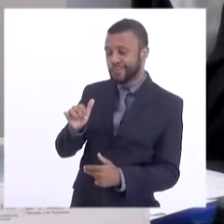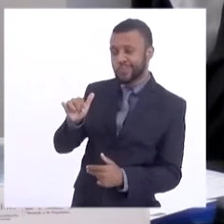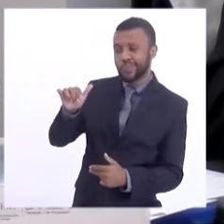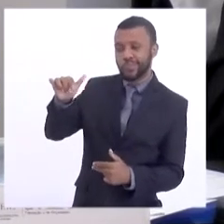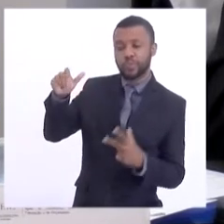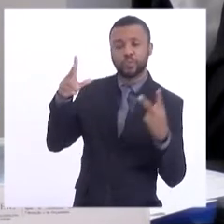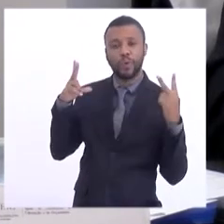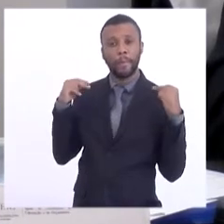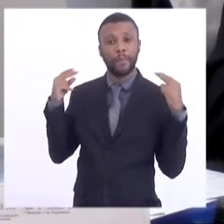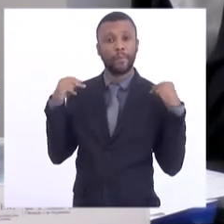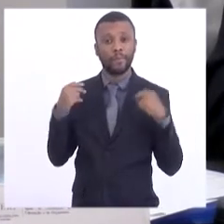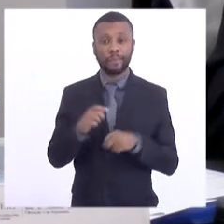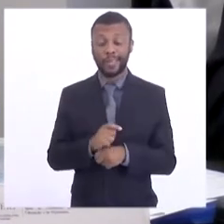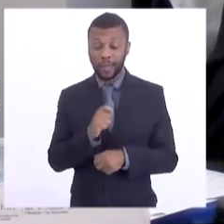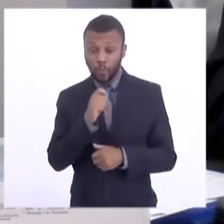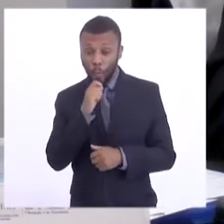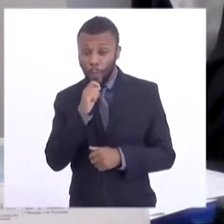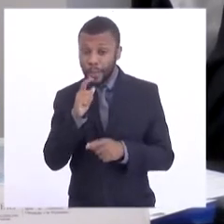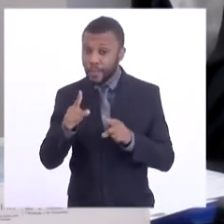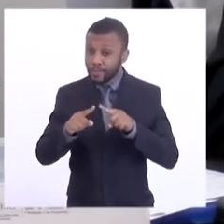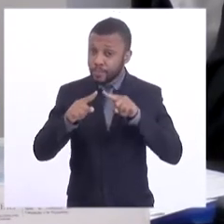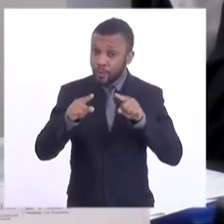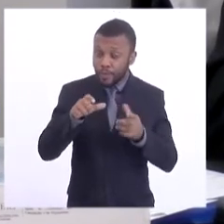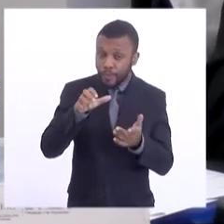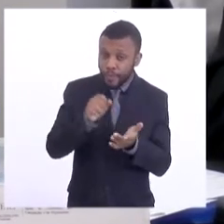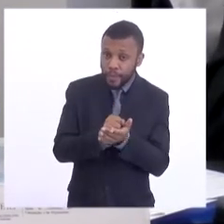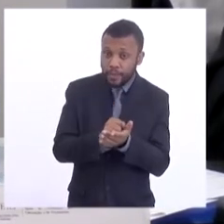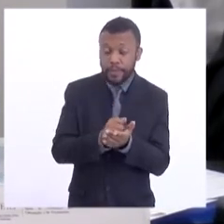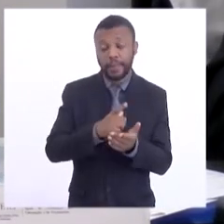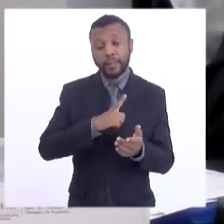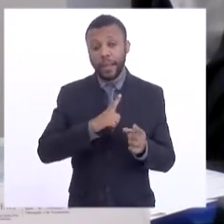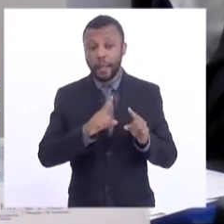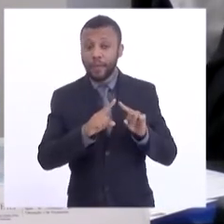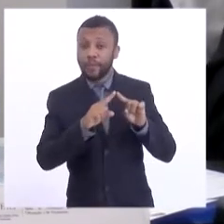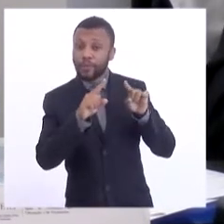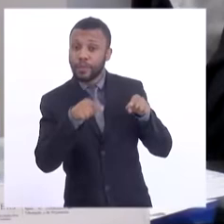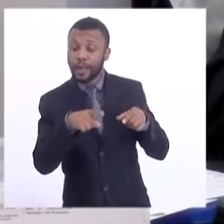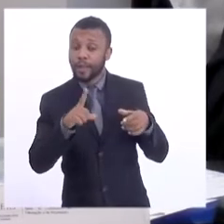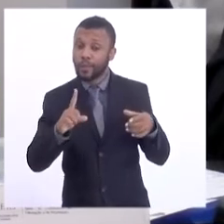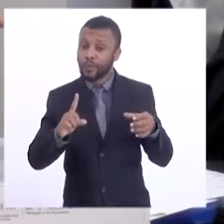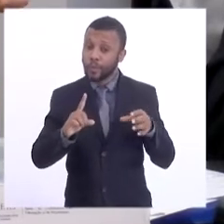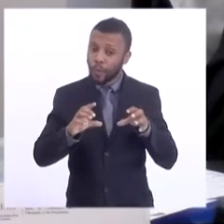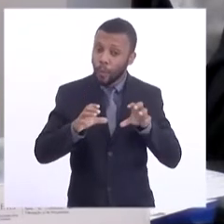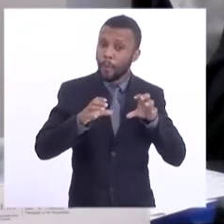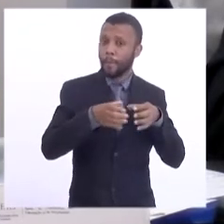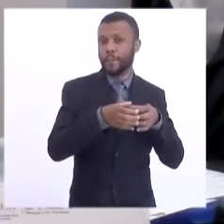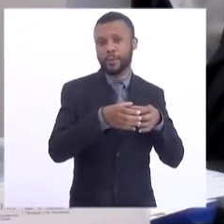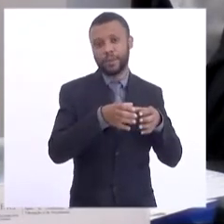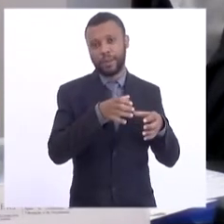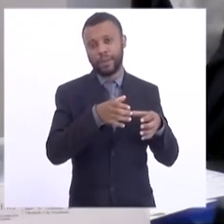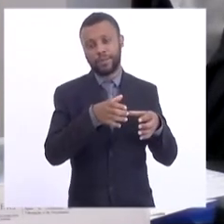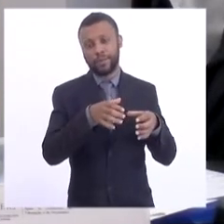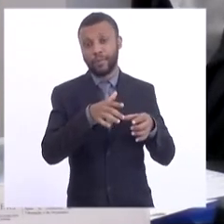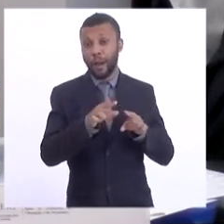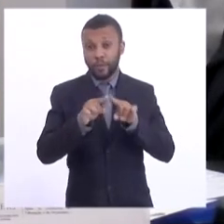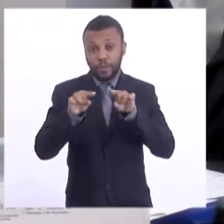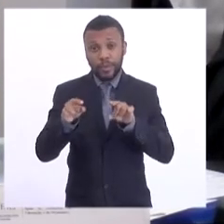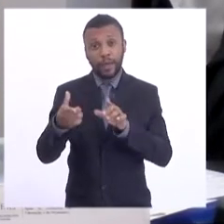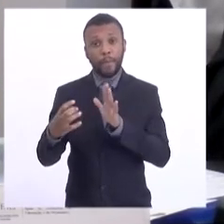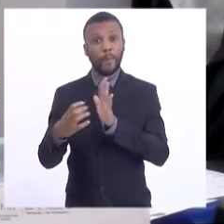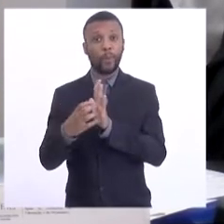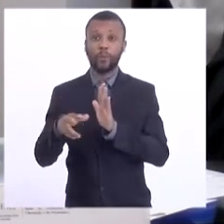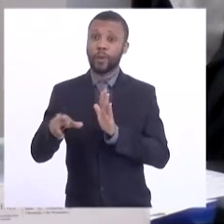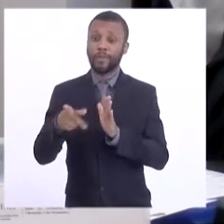e não tem matrícula ele tem matrícula como um carro condicionado mas não é funcionário público se vira